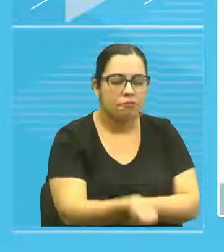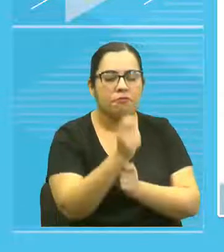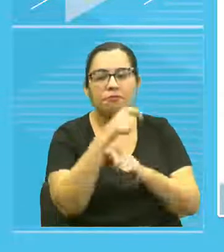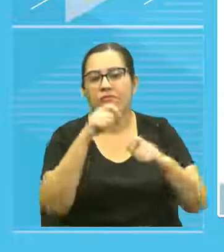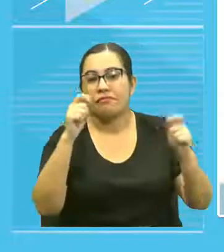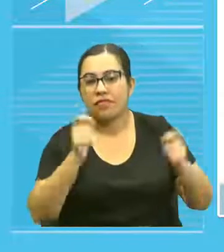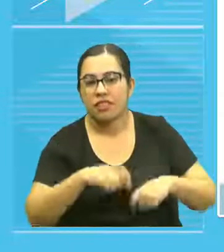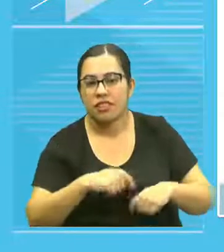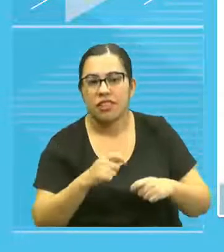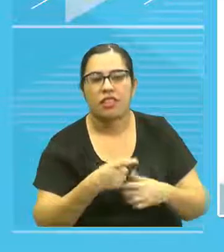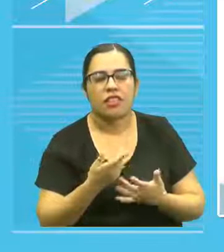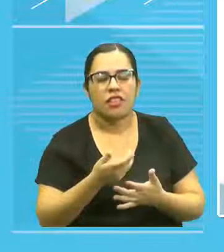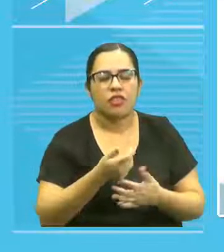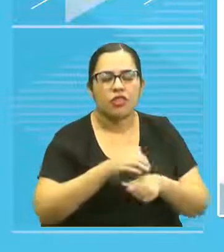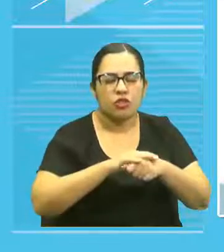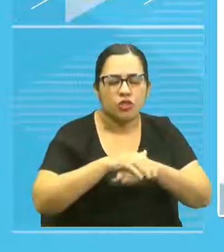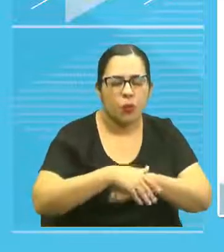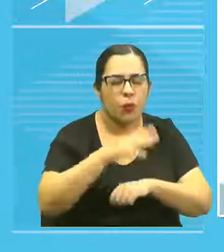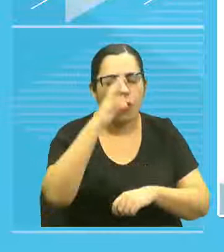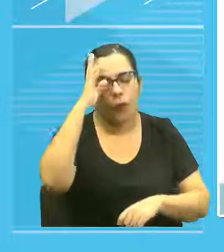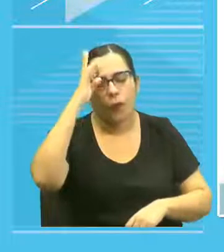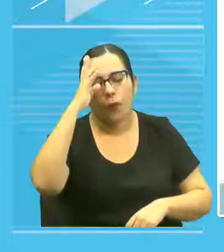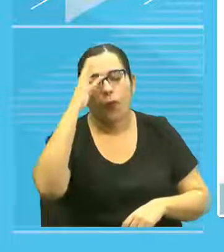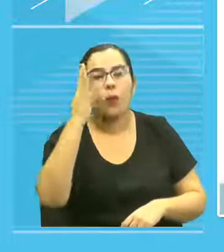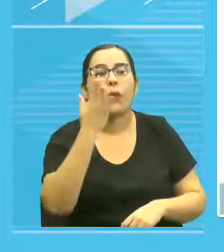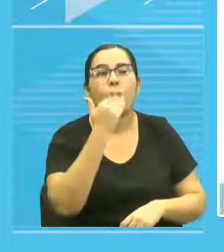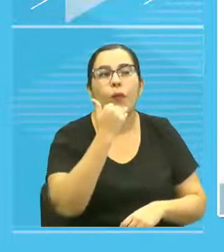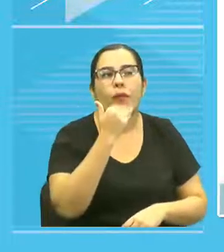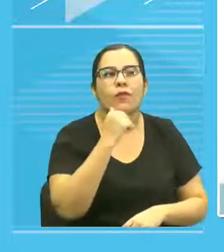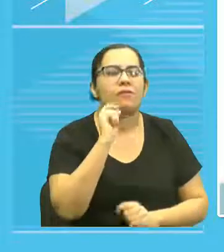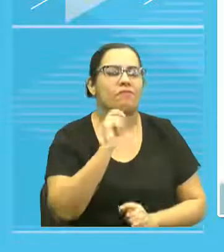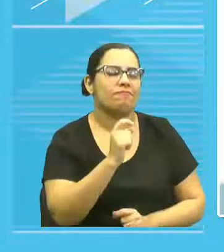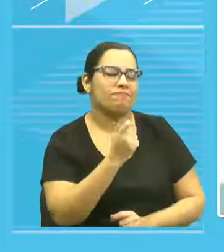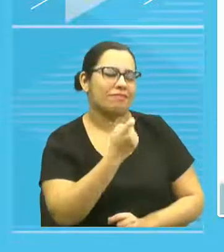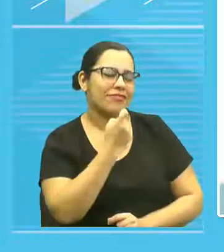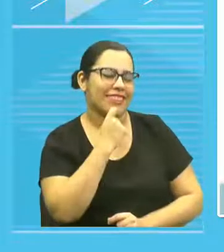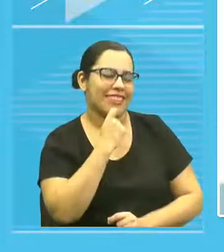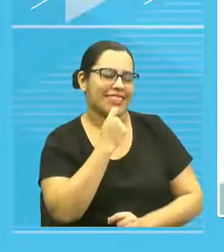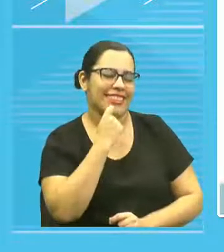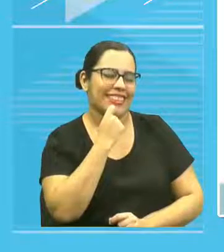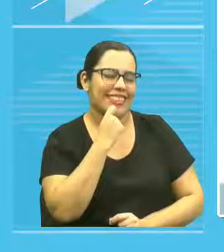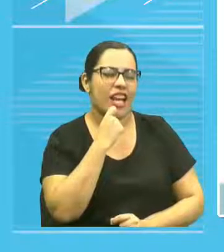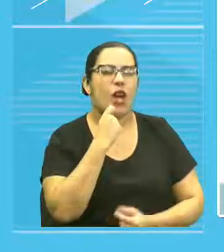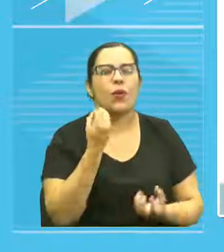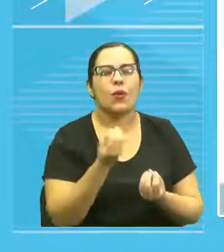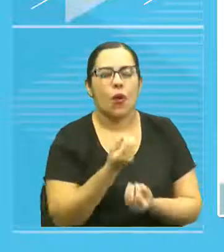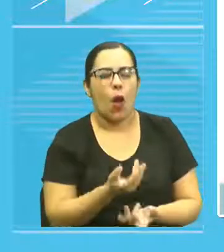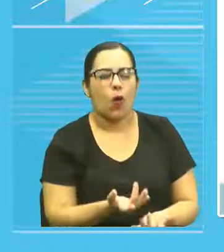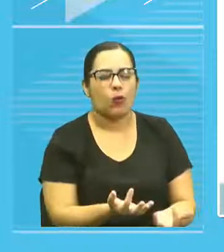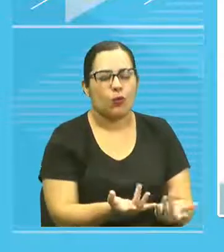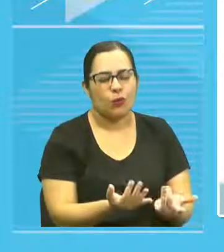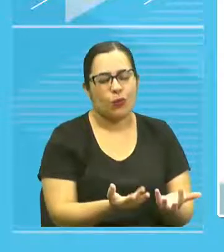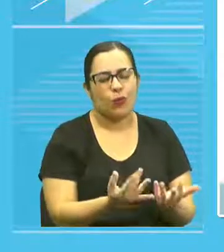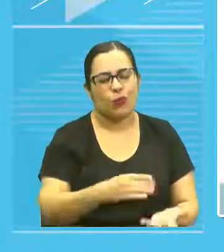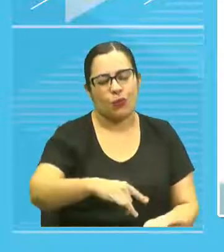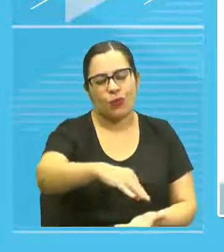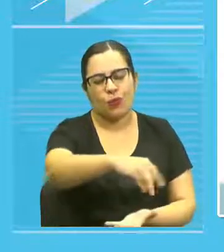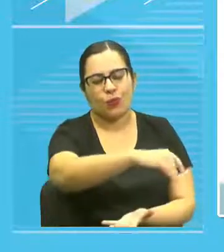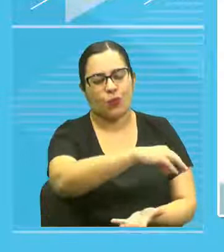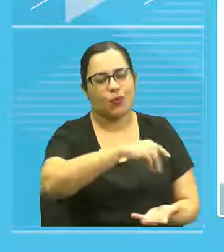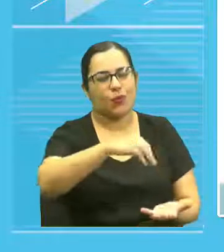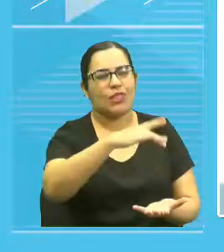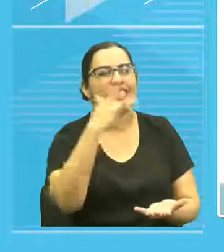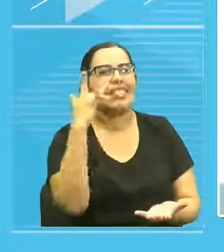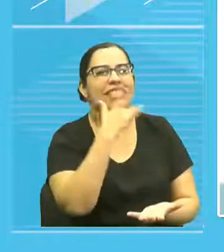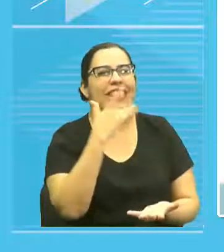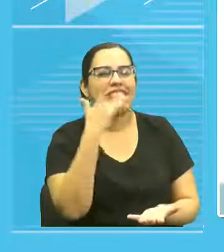quarta-feira ia ser um belíssimo peixe frito feito farofa eu já